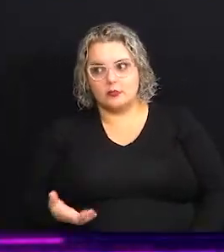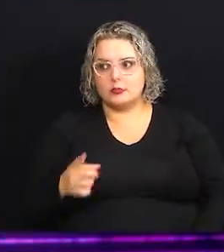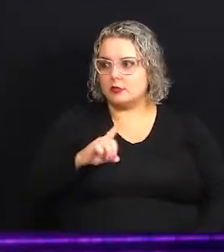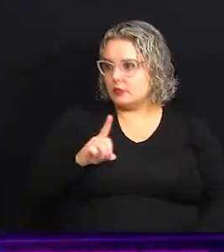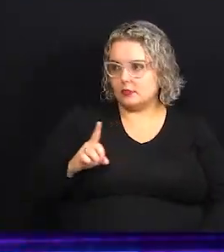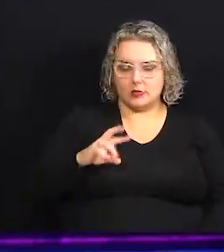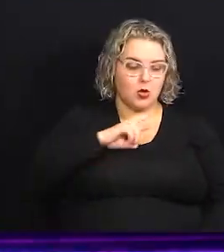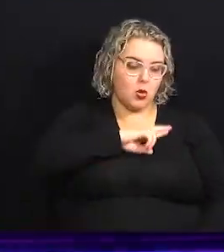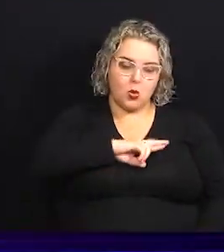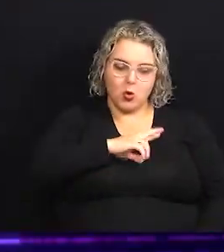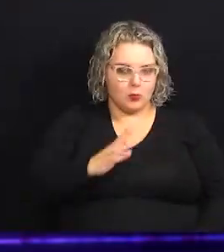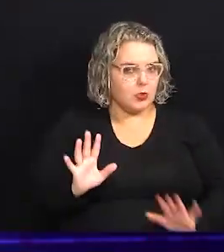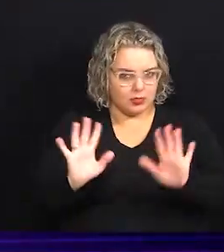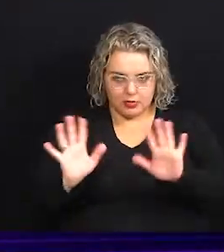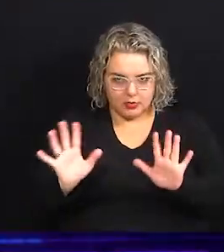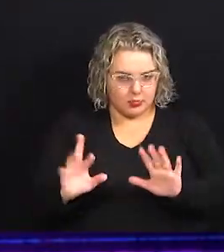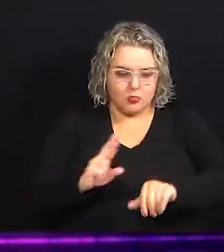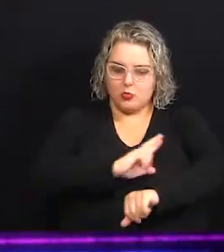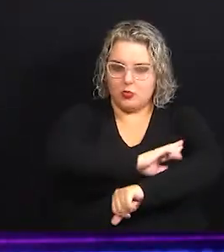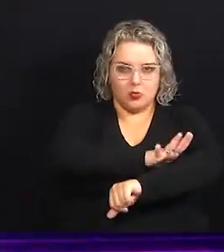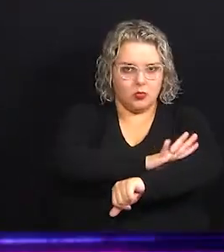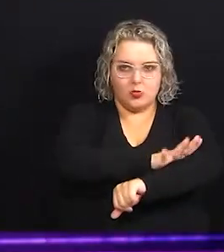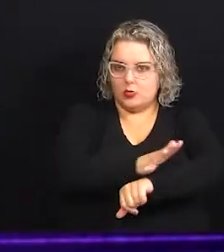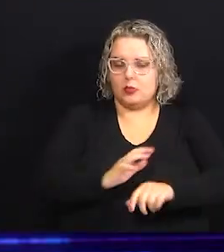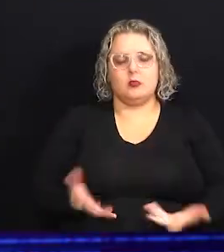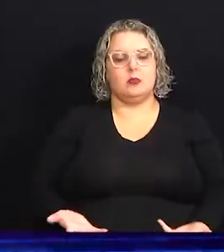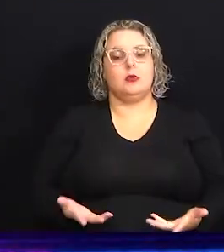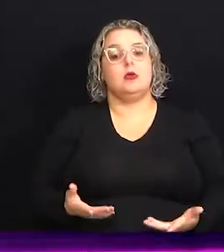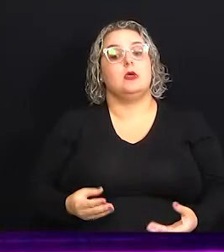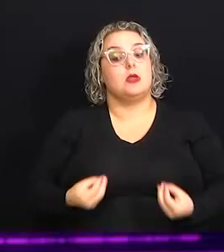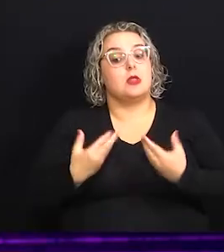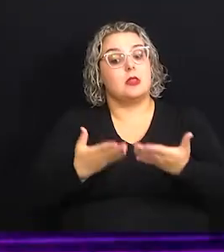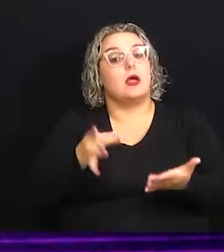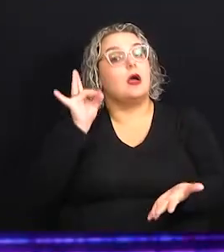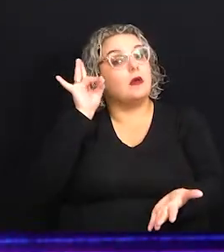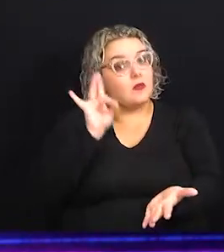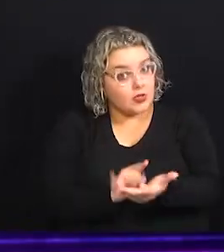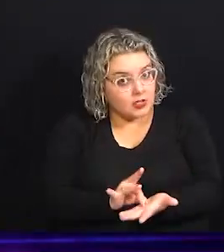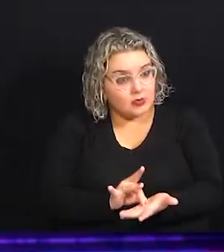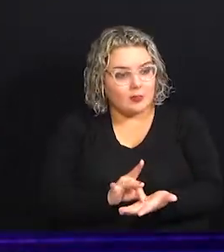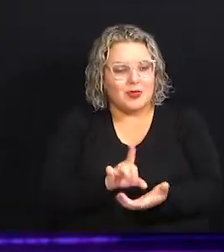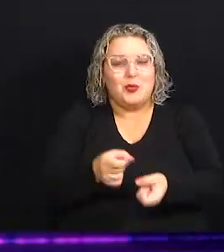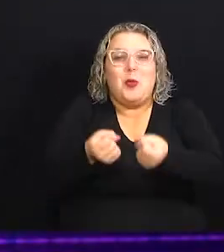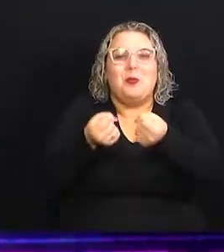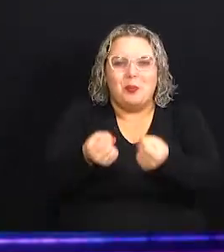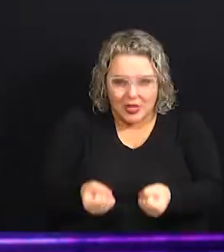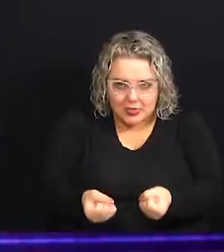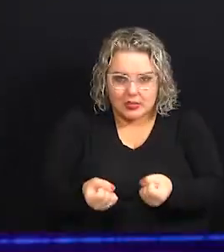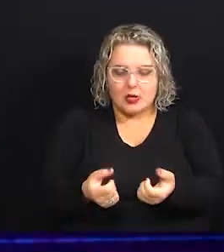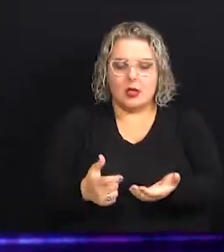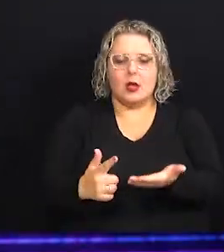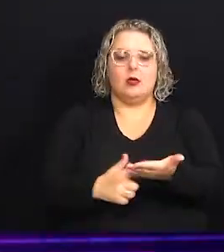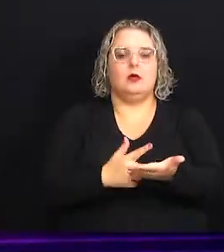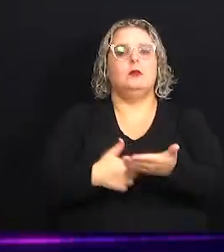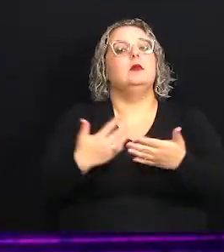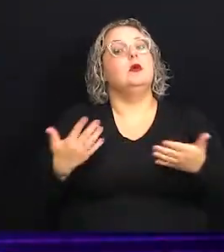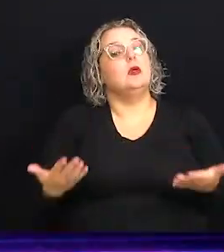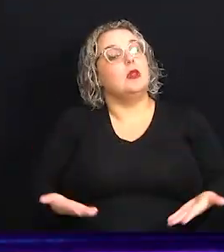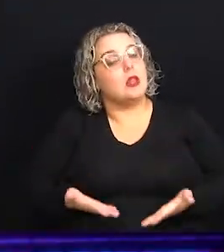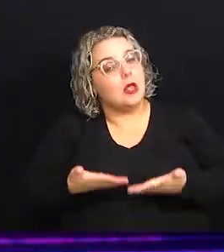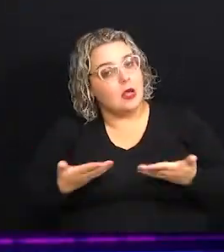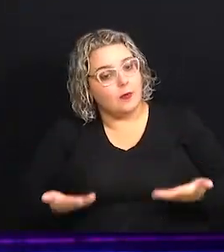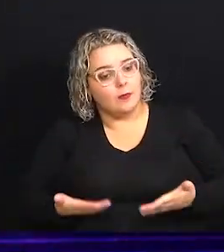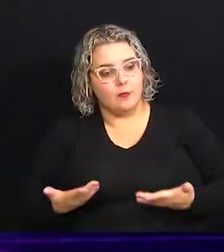não romantiza o racismo estrutural, vem trazendo verdades, mas não é pesado, é um livro leve. Tem